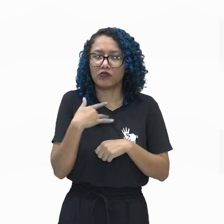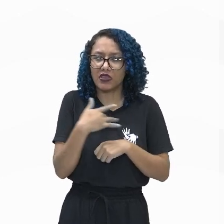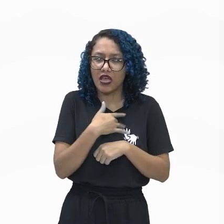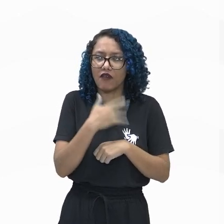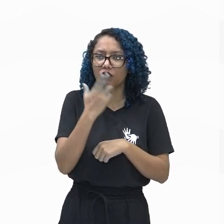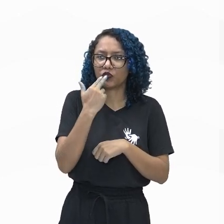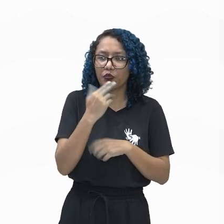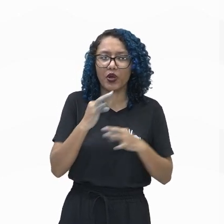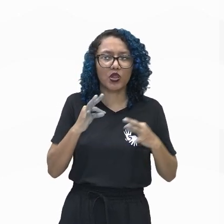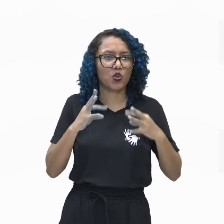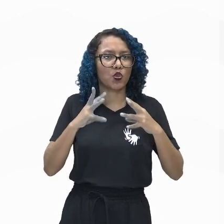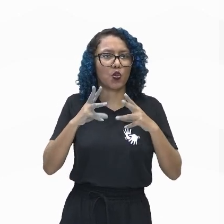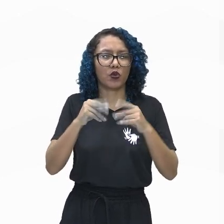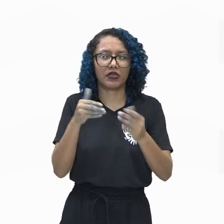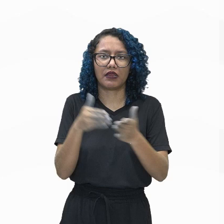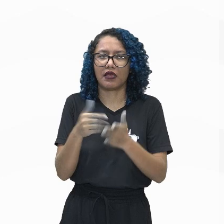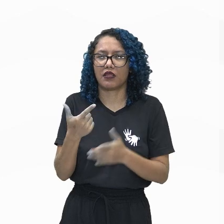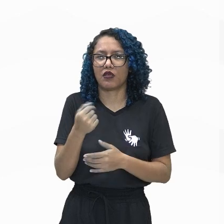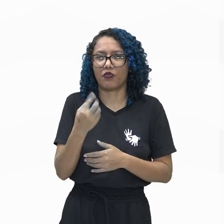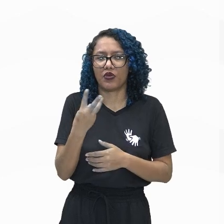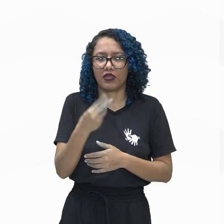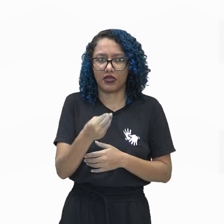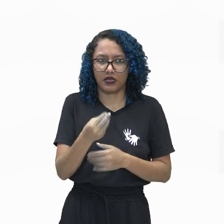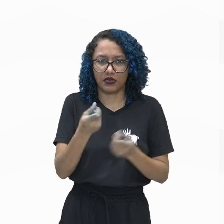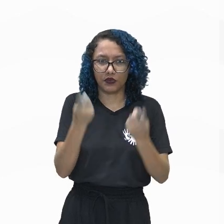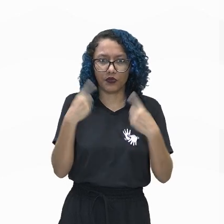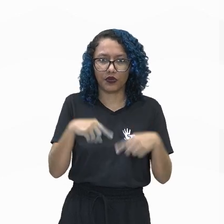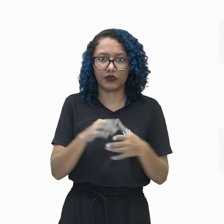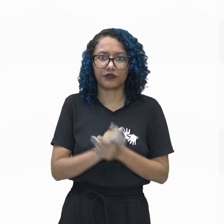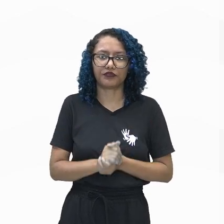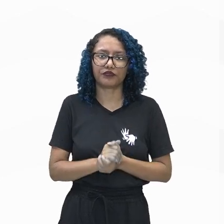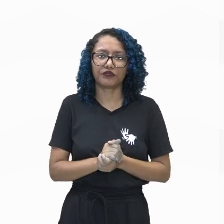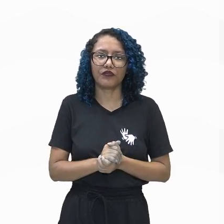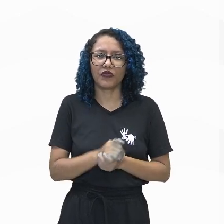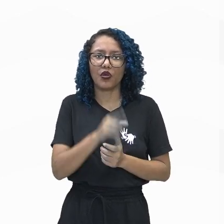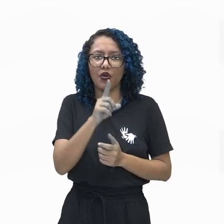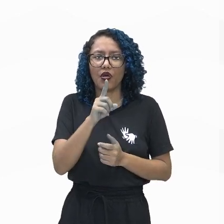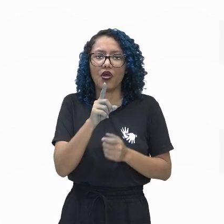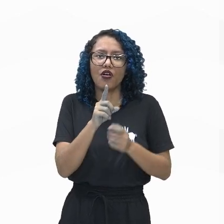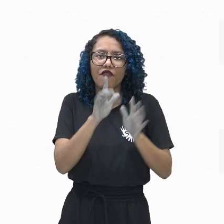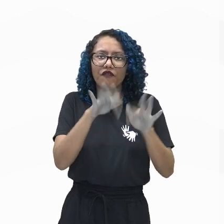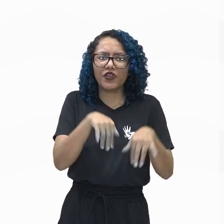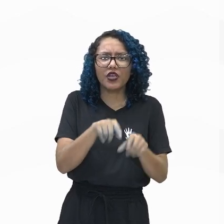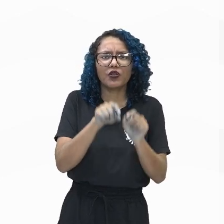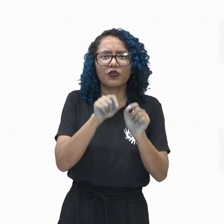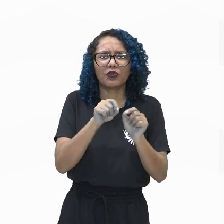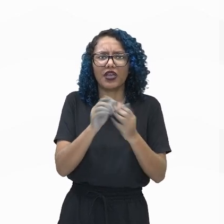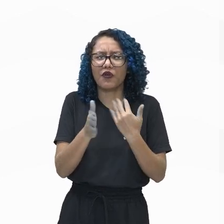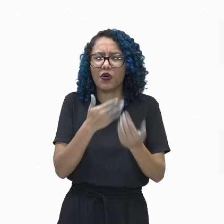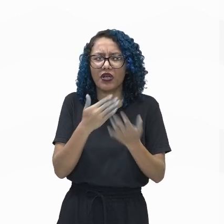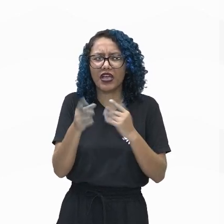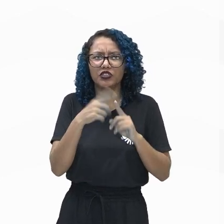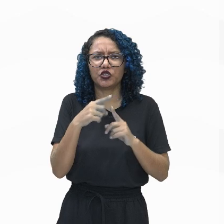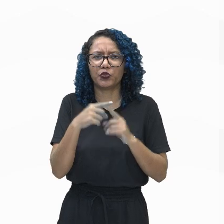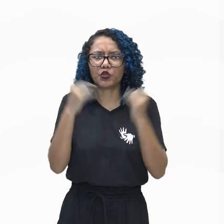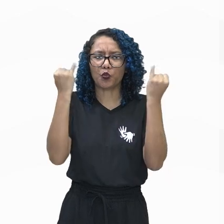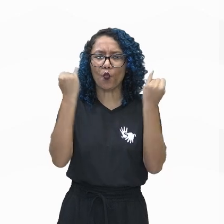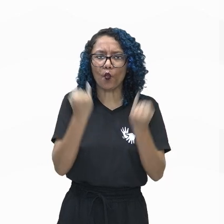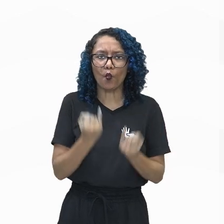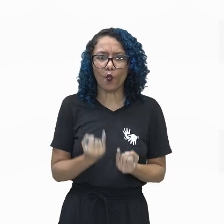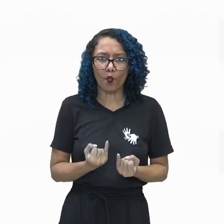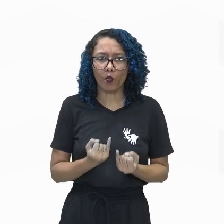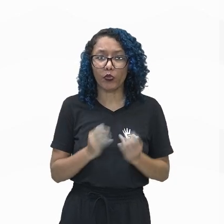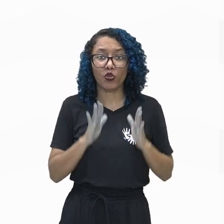para todos até 2030. No 2.2 nós temos eliminar todas as formas de desnutrição com foco em